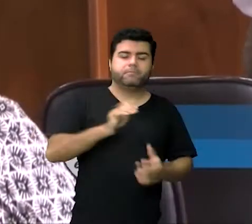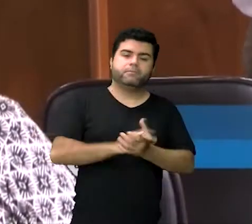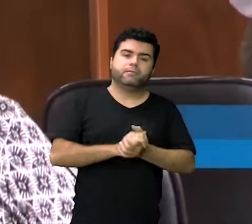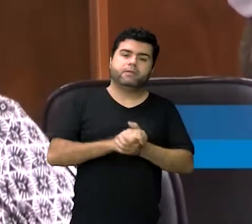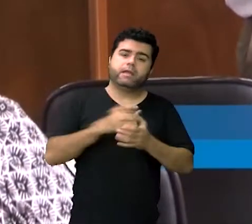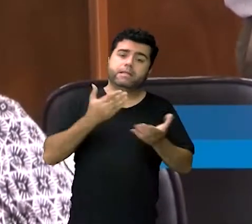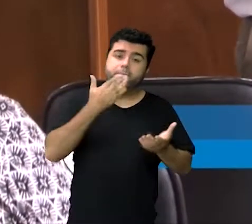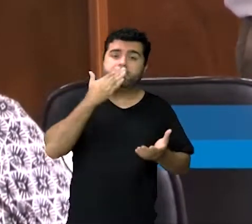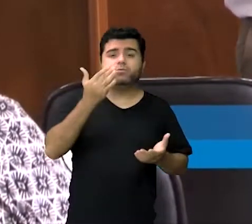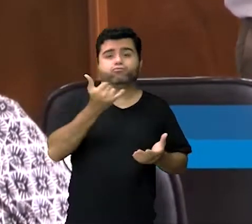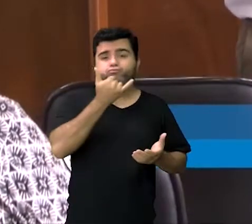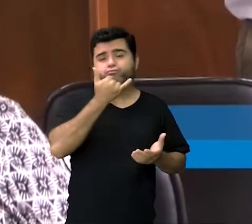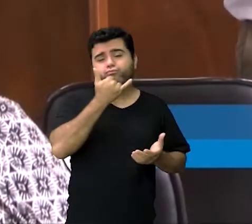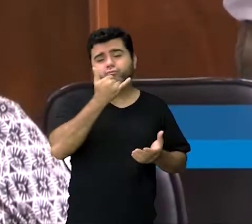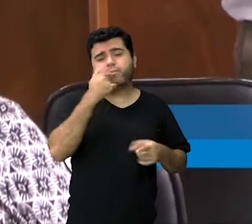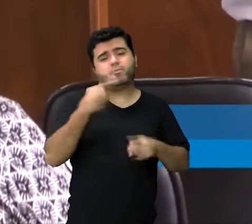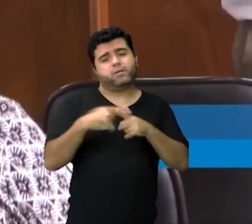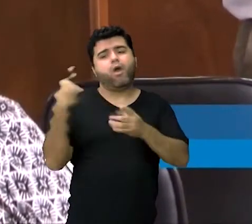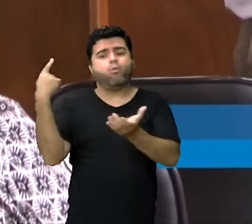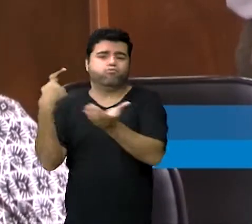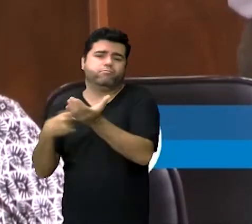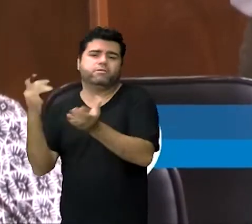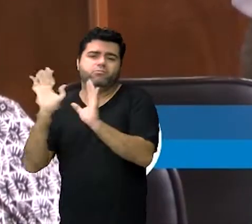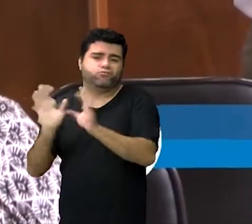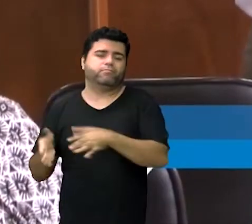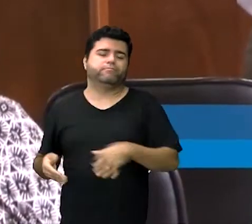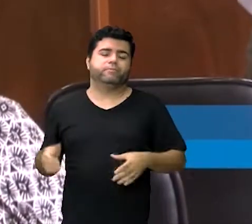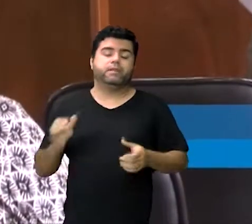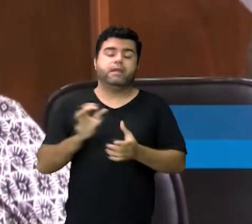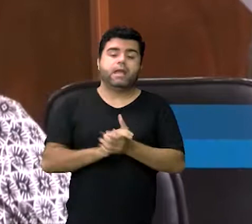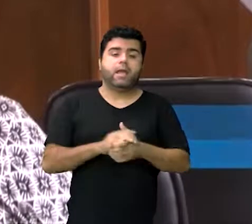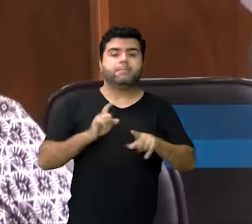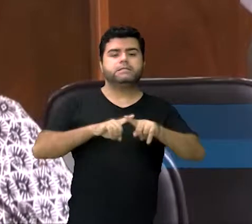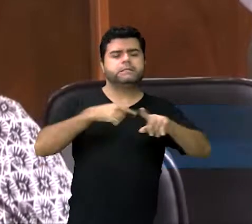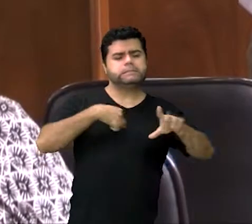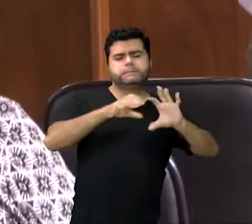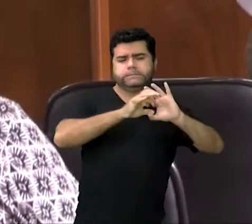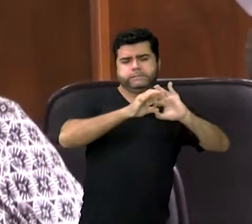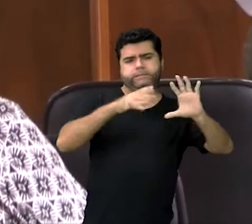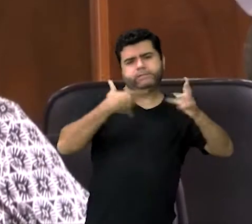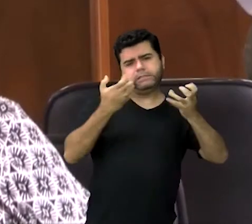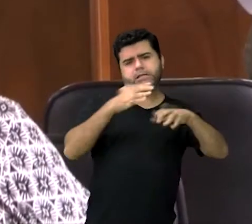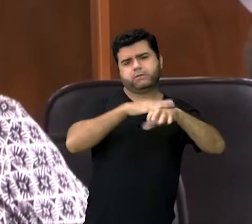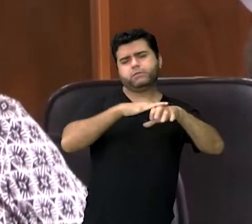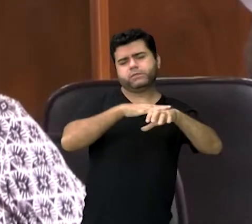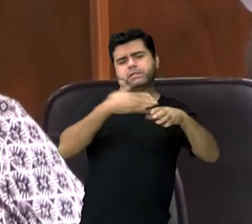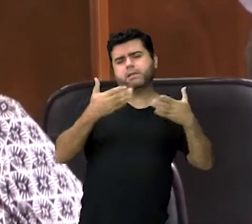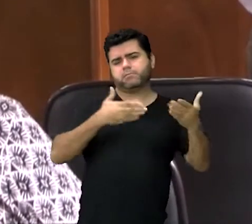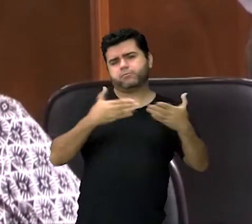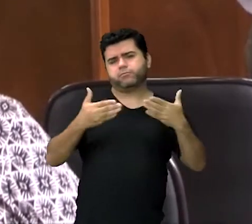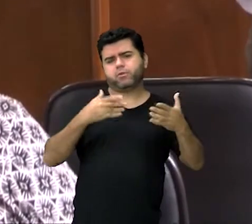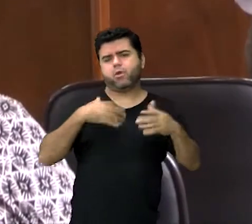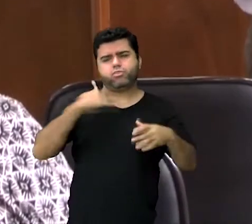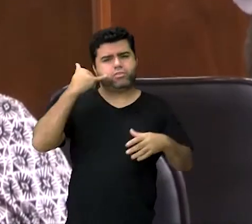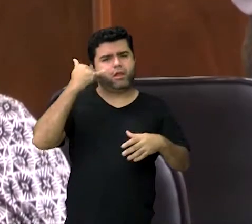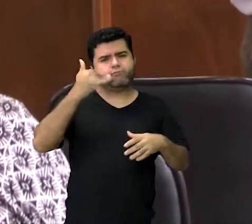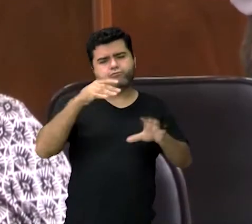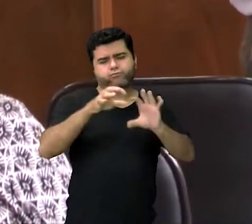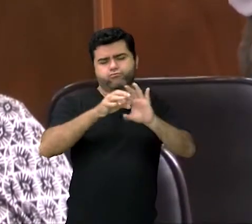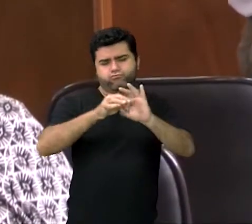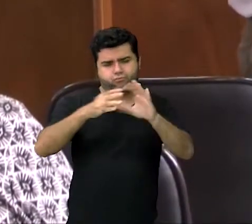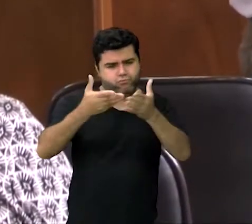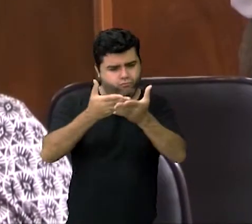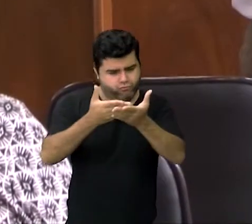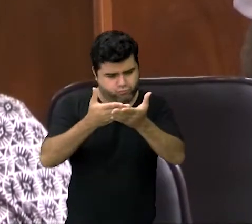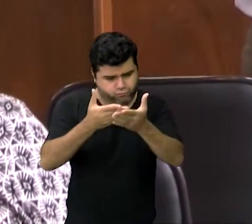pelo não comparecimento, porque eu estava em outro compromisso. É, mas ele está à disposição, se quiser falar com ele, eu deixo o telefone dele com vocês, se vocês